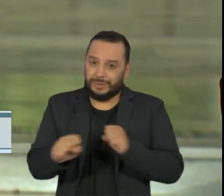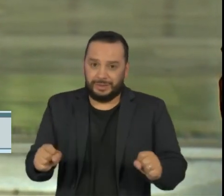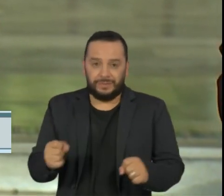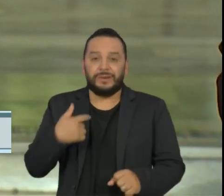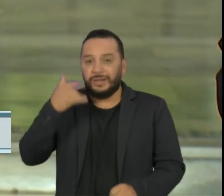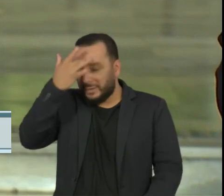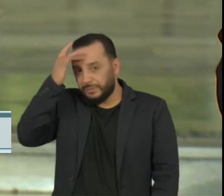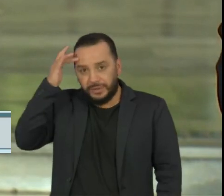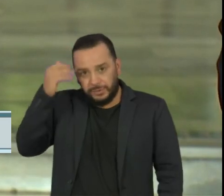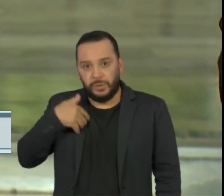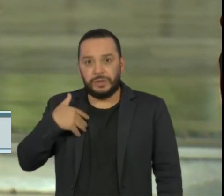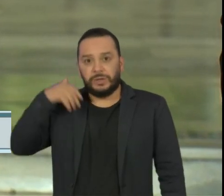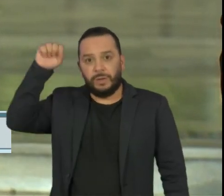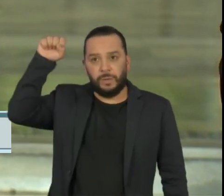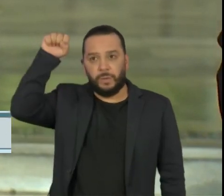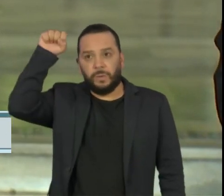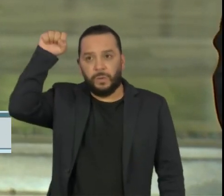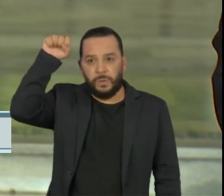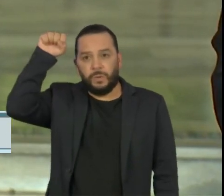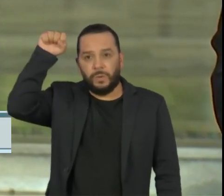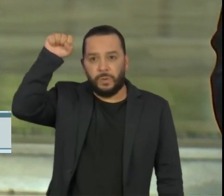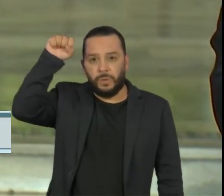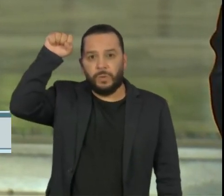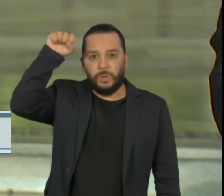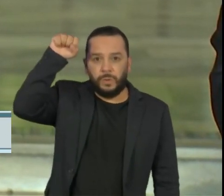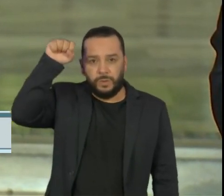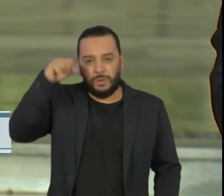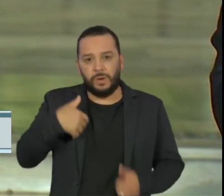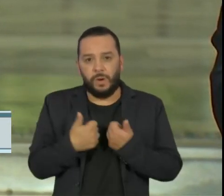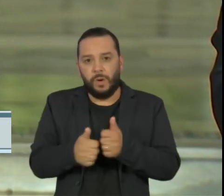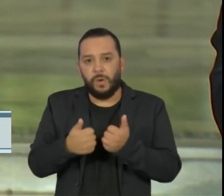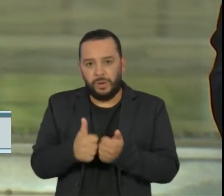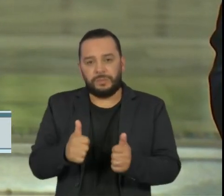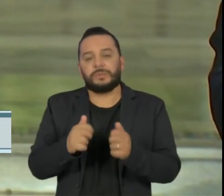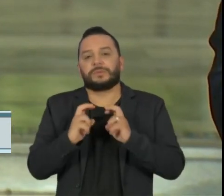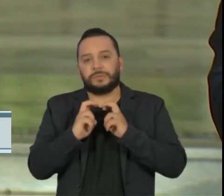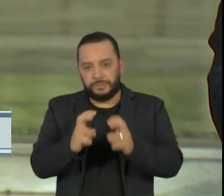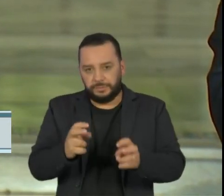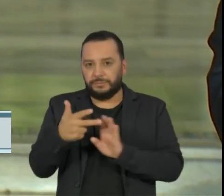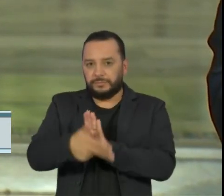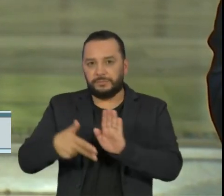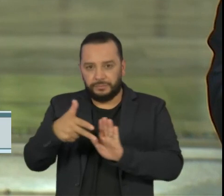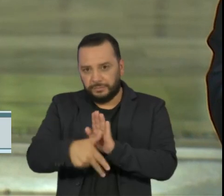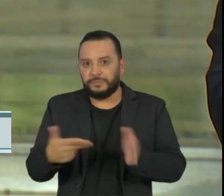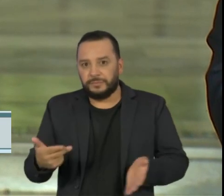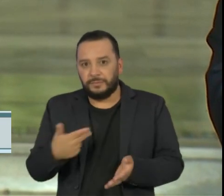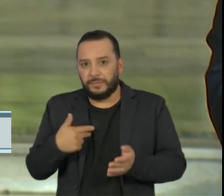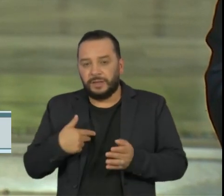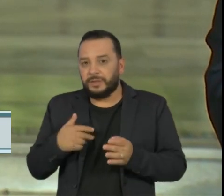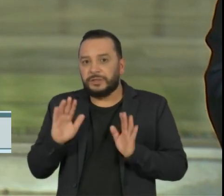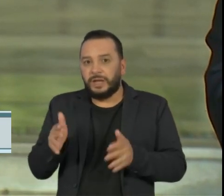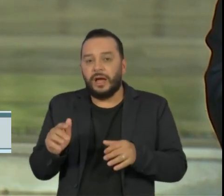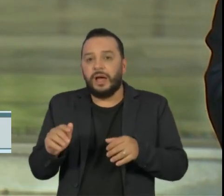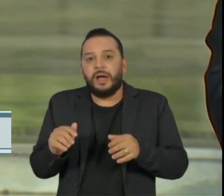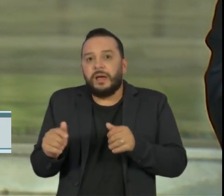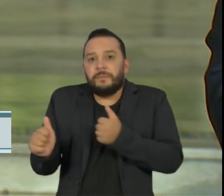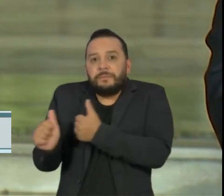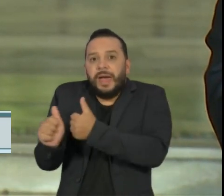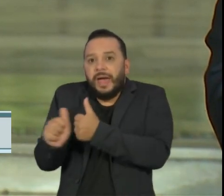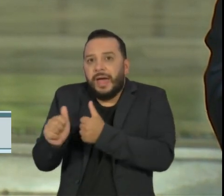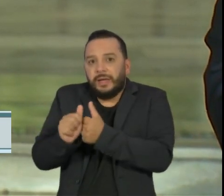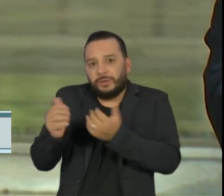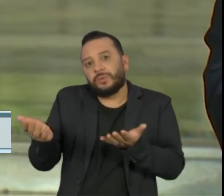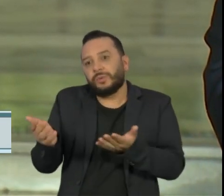vão continuar viajando nos ônibus, nos metrôs e nos trens, muito próximas umas das outras, correndo risco